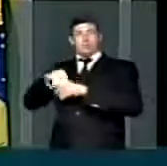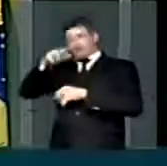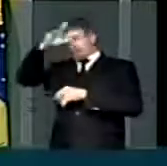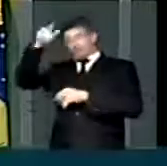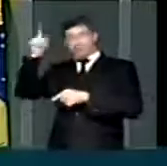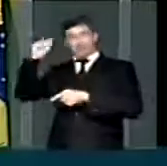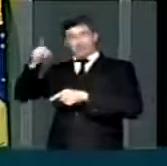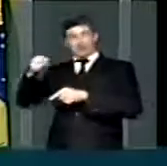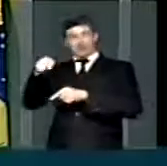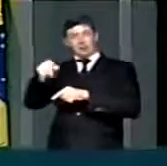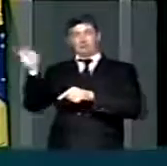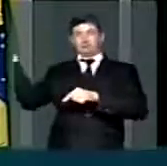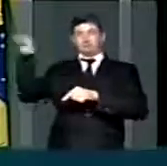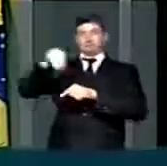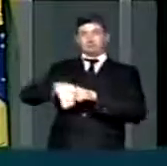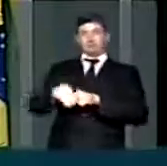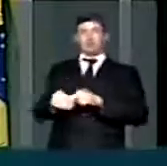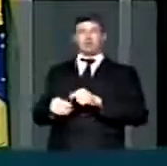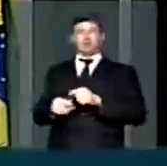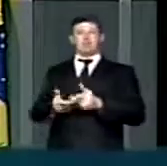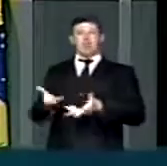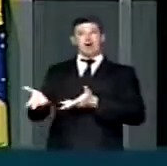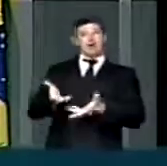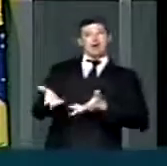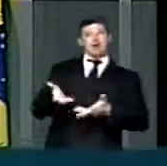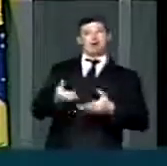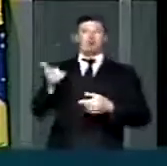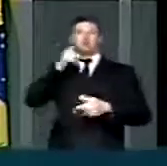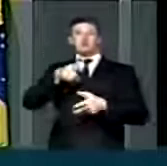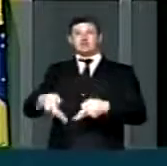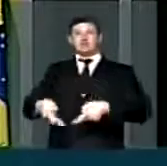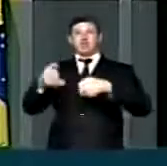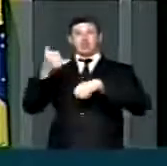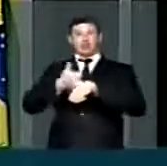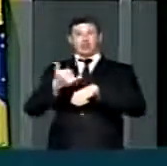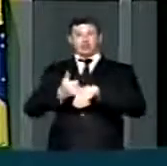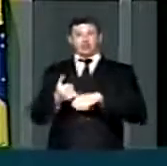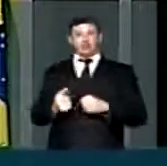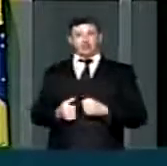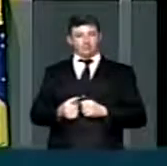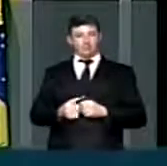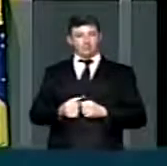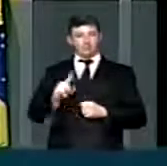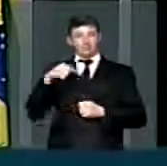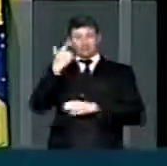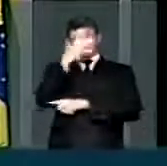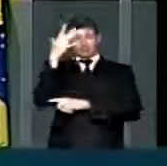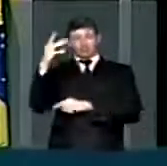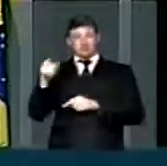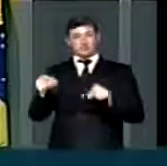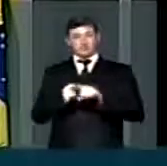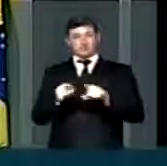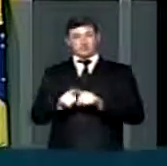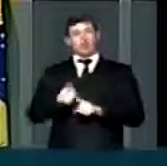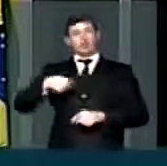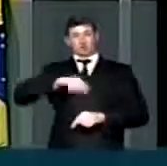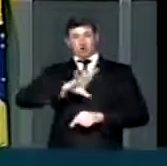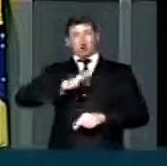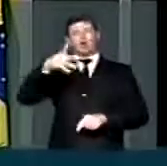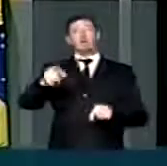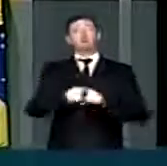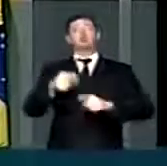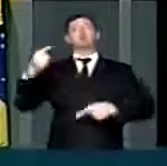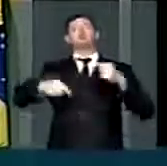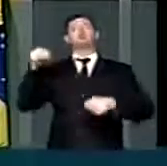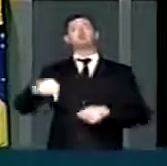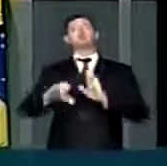para inviabilizar a exploração mineral. Depois tentaram usar a questão do meio ambiente. Tivemos a coragem de vir aqui